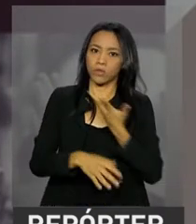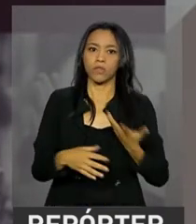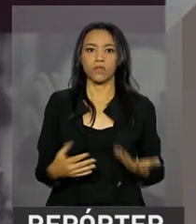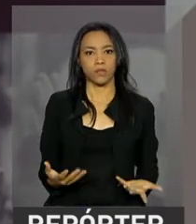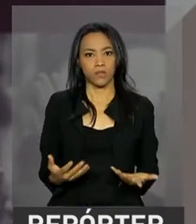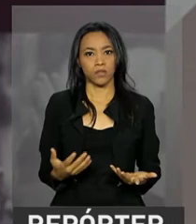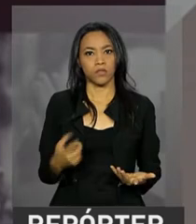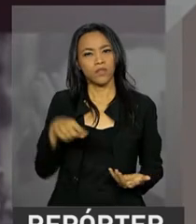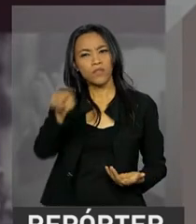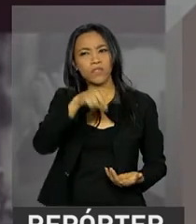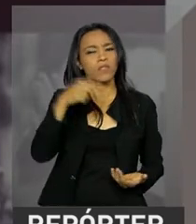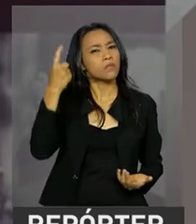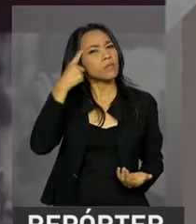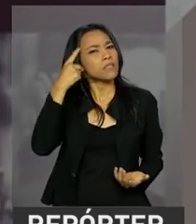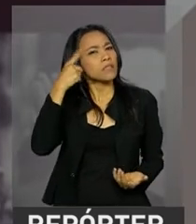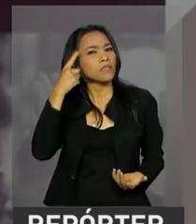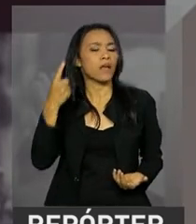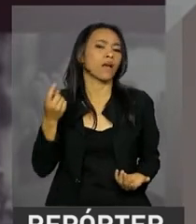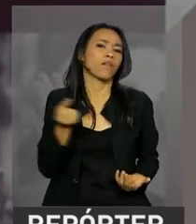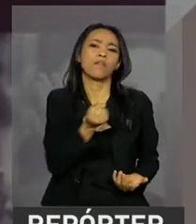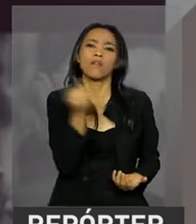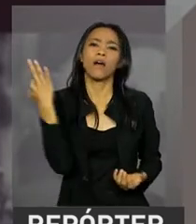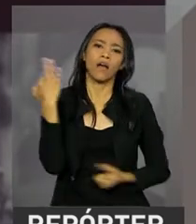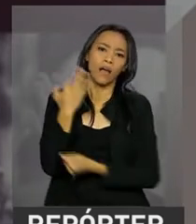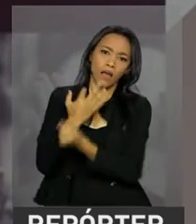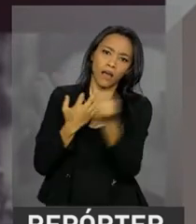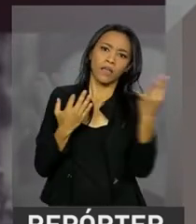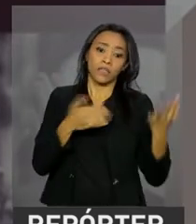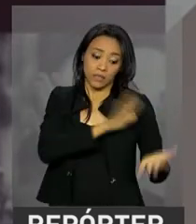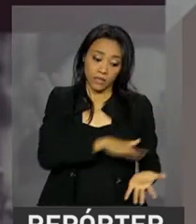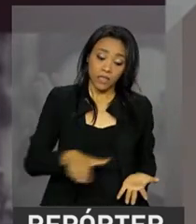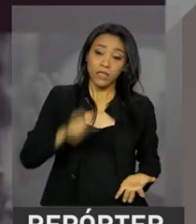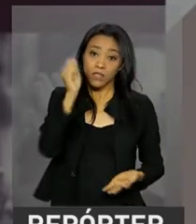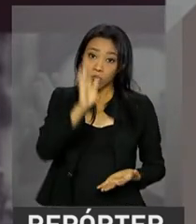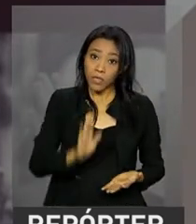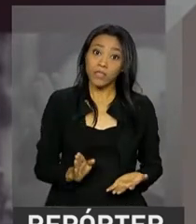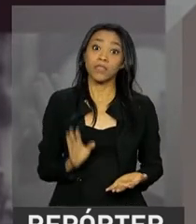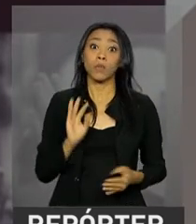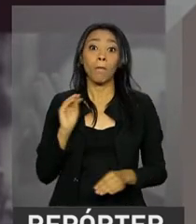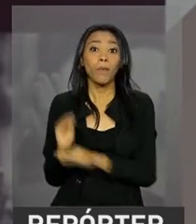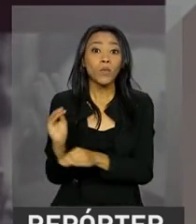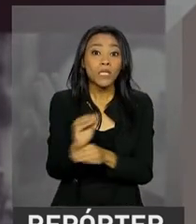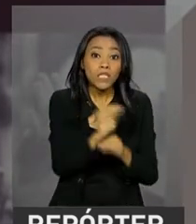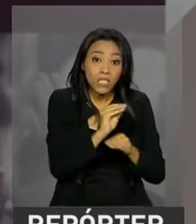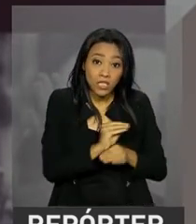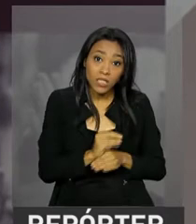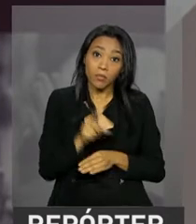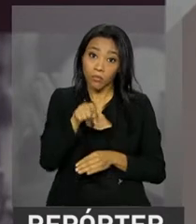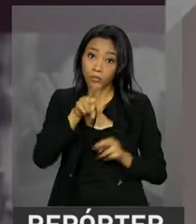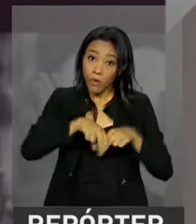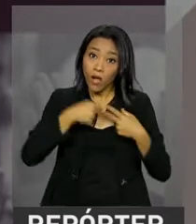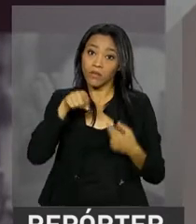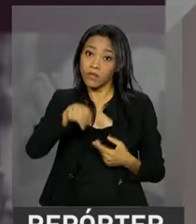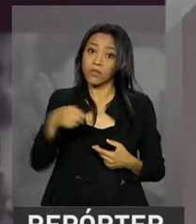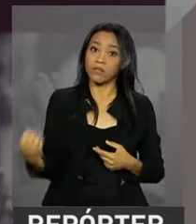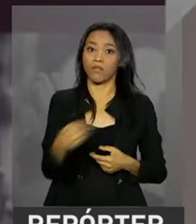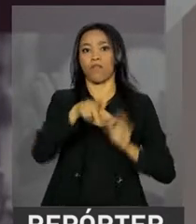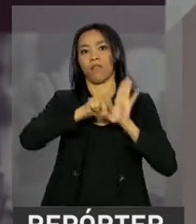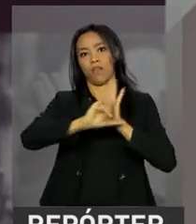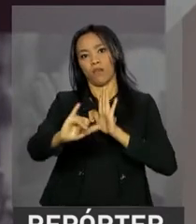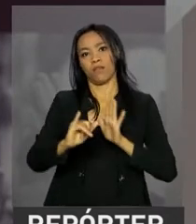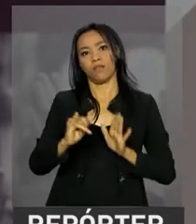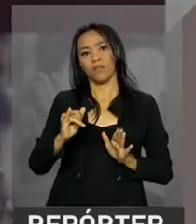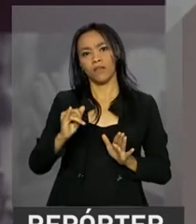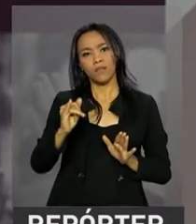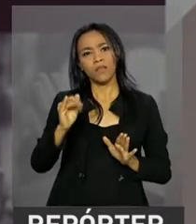imaginem milhões de crianças no brasil serem protegidas por essa nova lei e quem